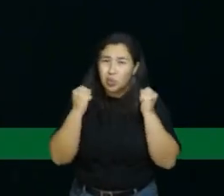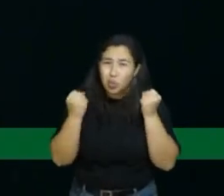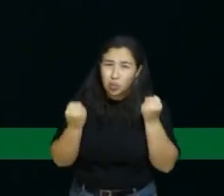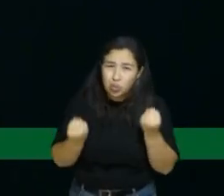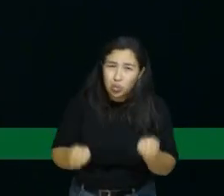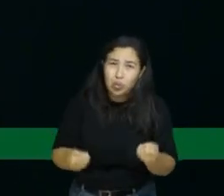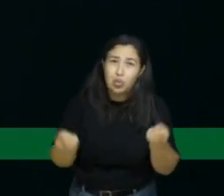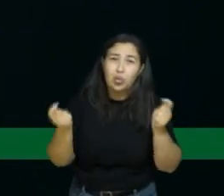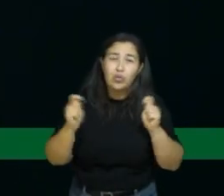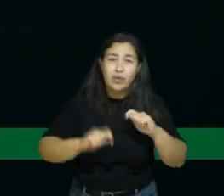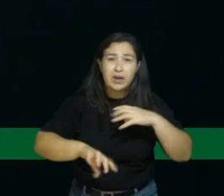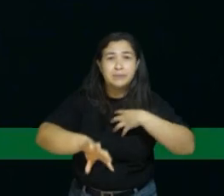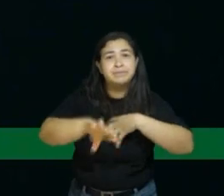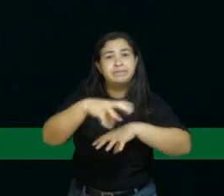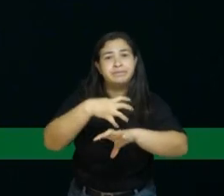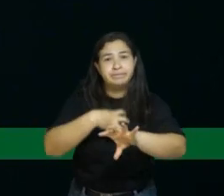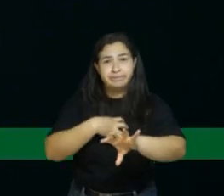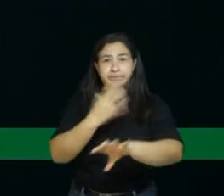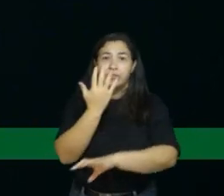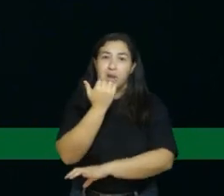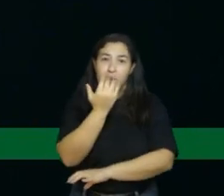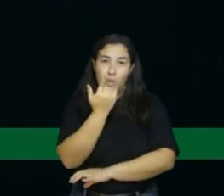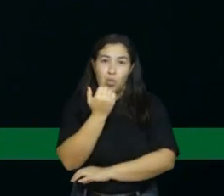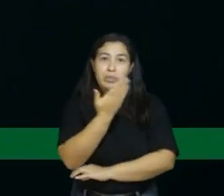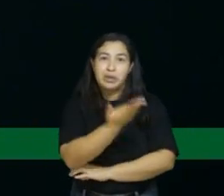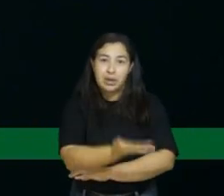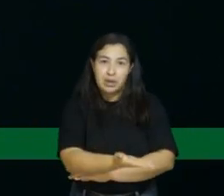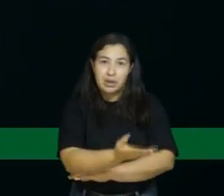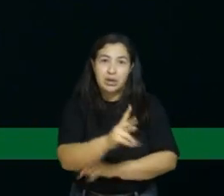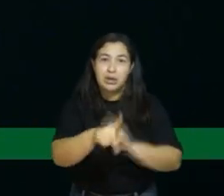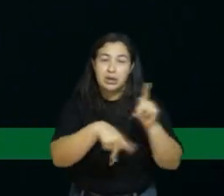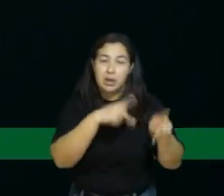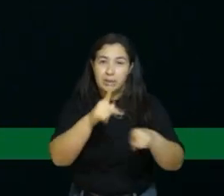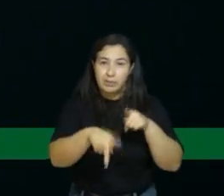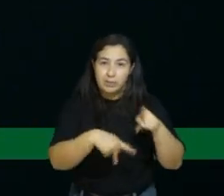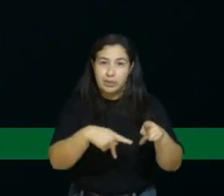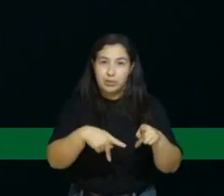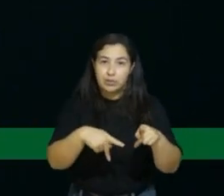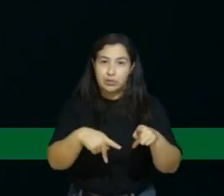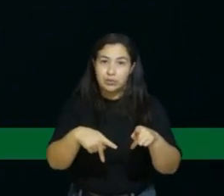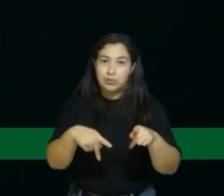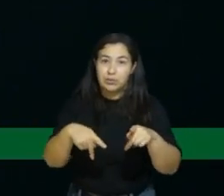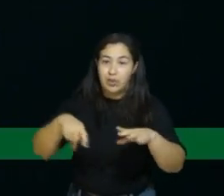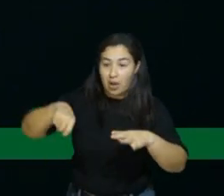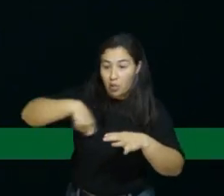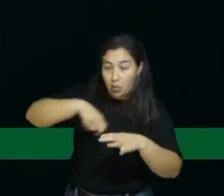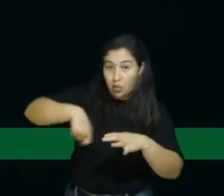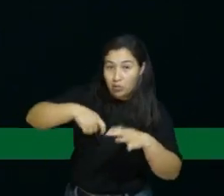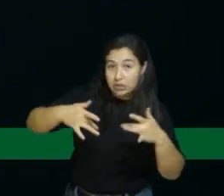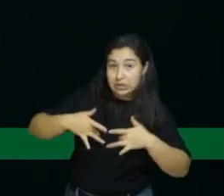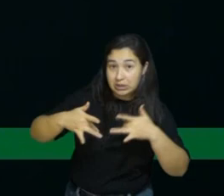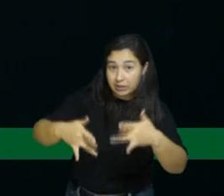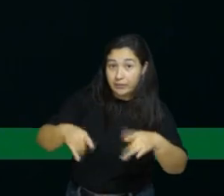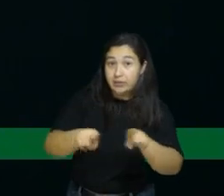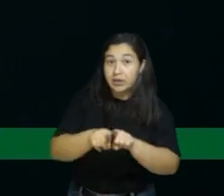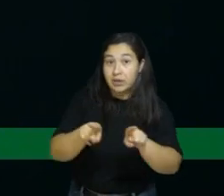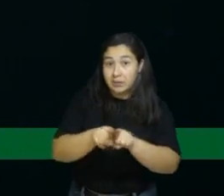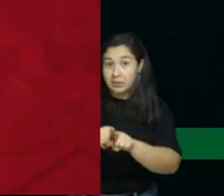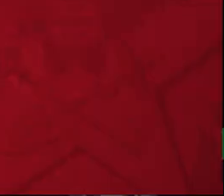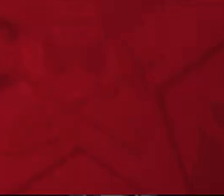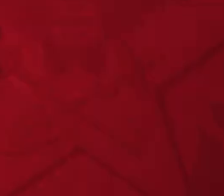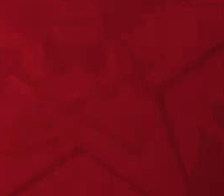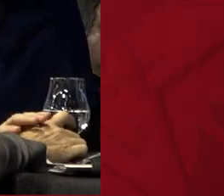garantir a solidariedade e a alimentação ao povo através das cozinhas solidárias e através dos atos